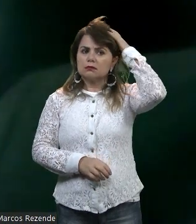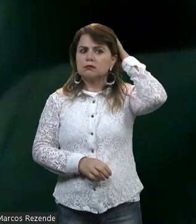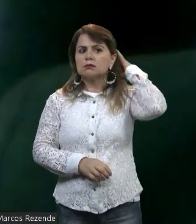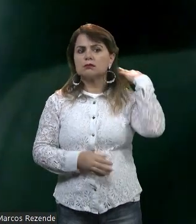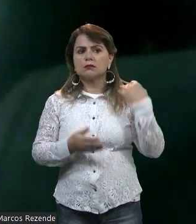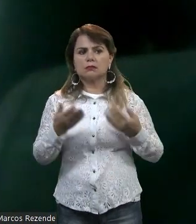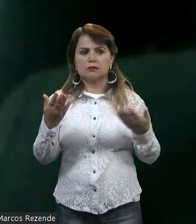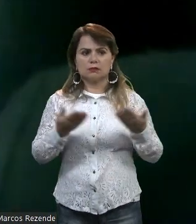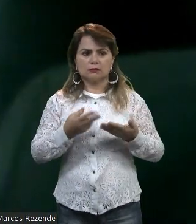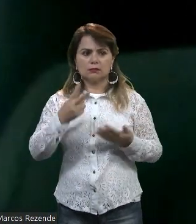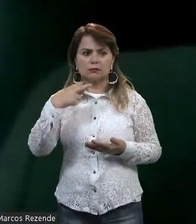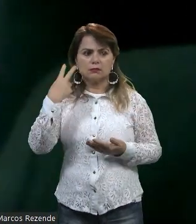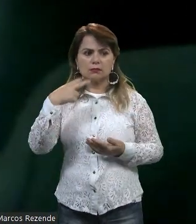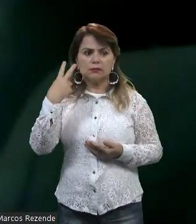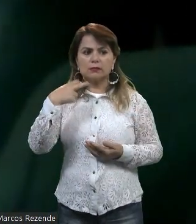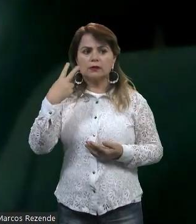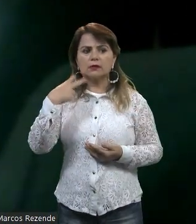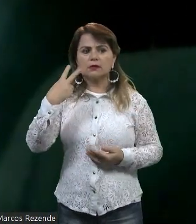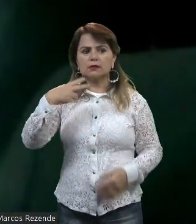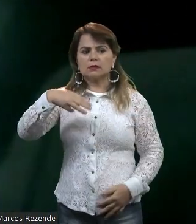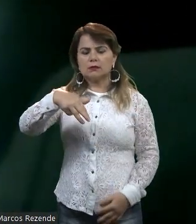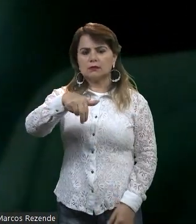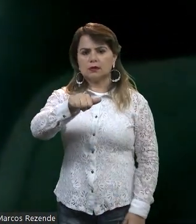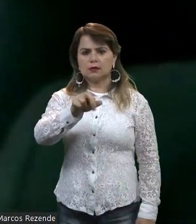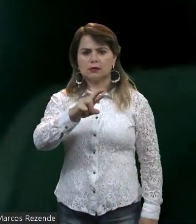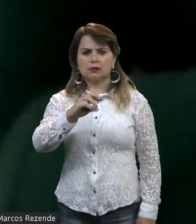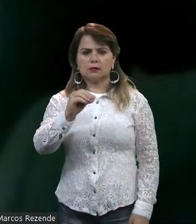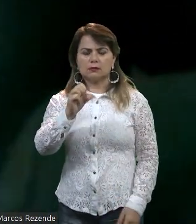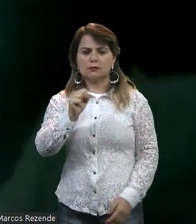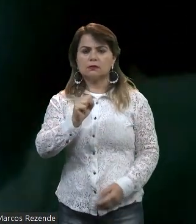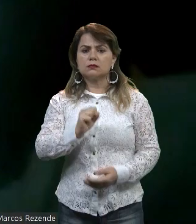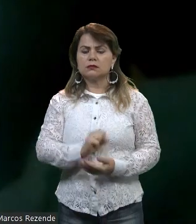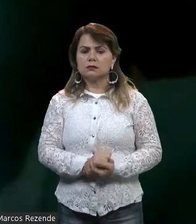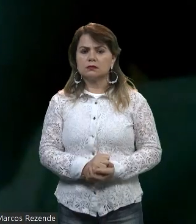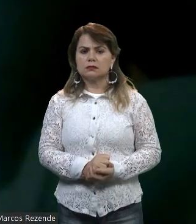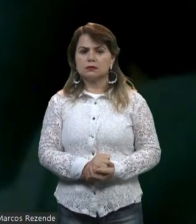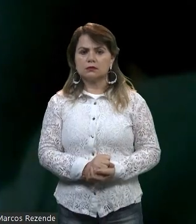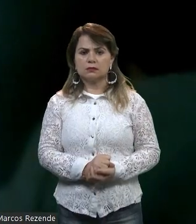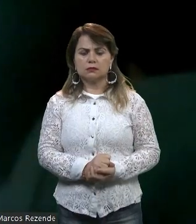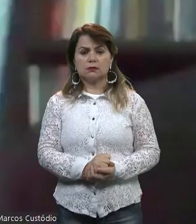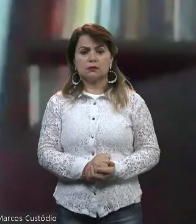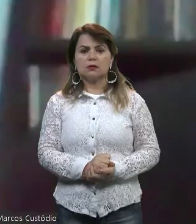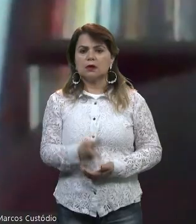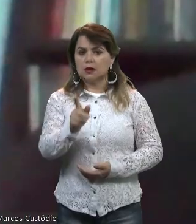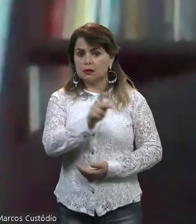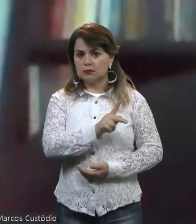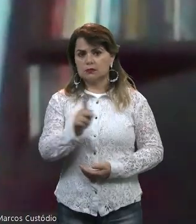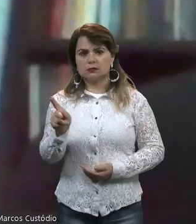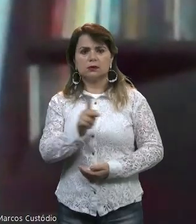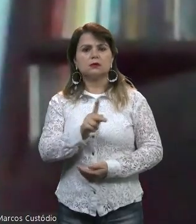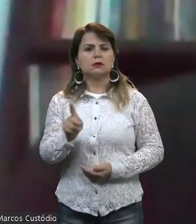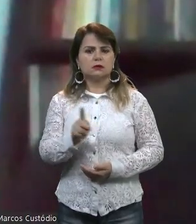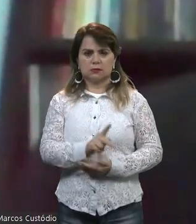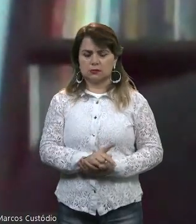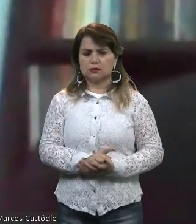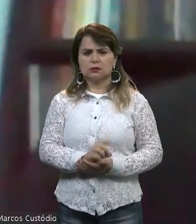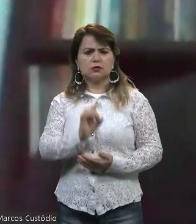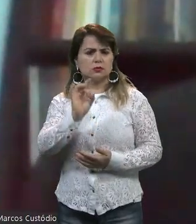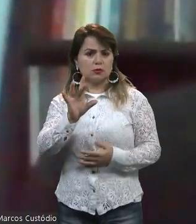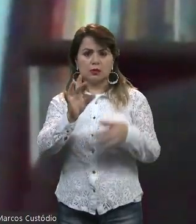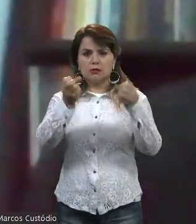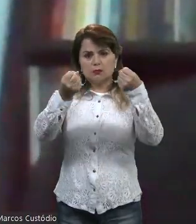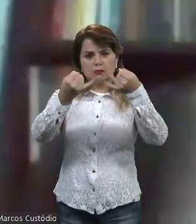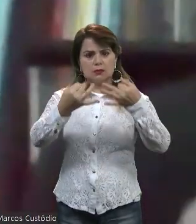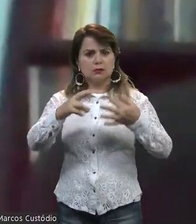Questão de ordem, vereador Marcos Custódio. Senhor presidente, é mais mesmo para justificar o